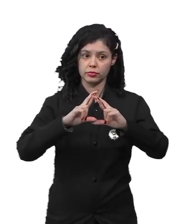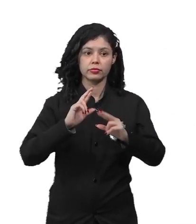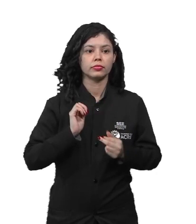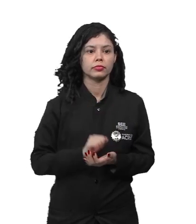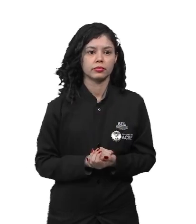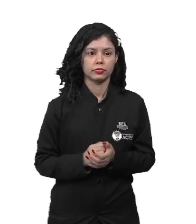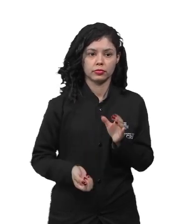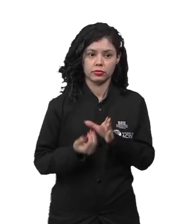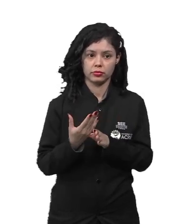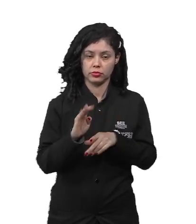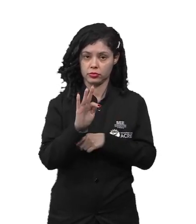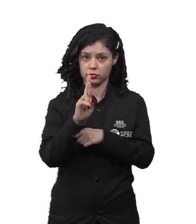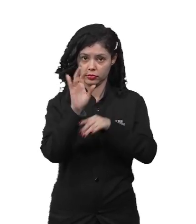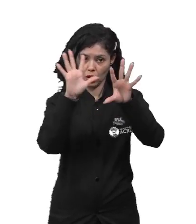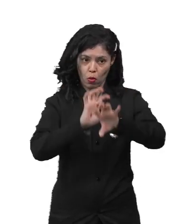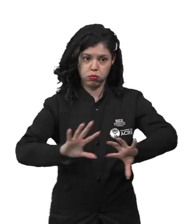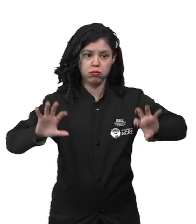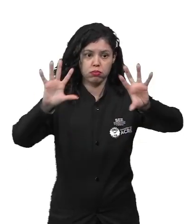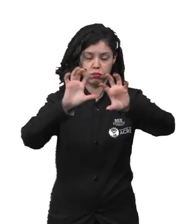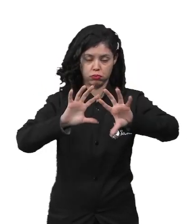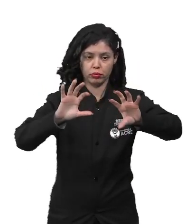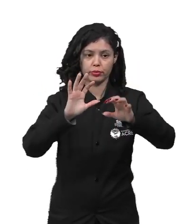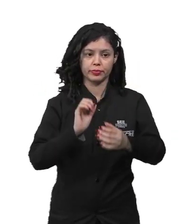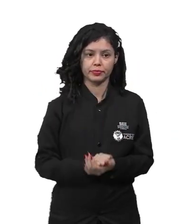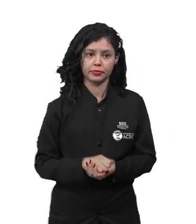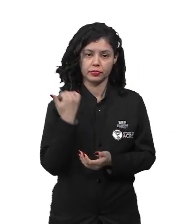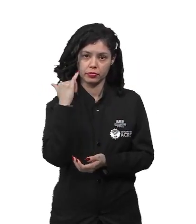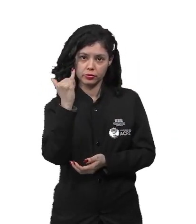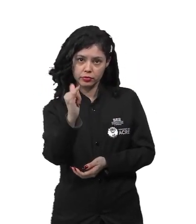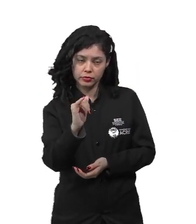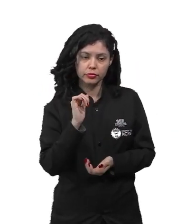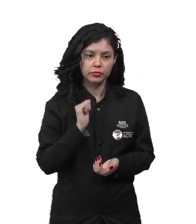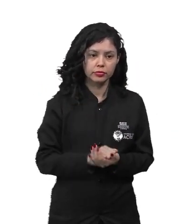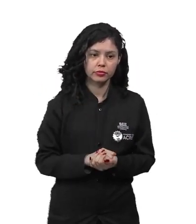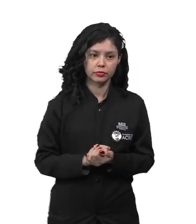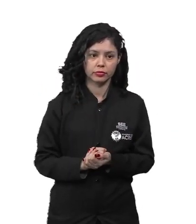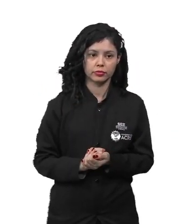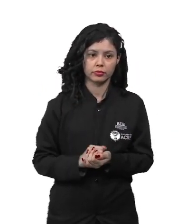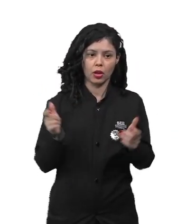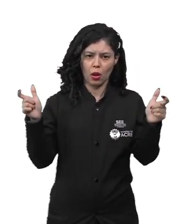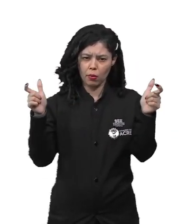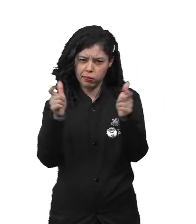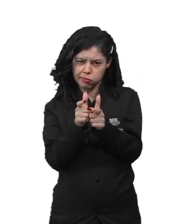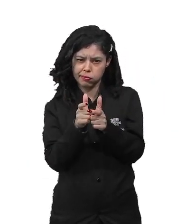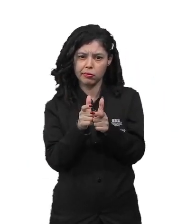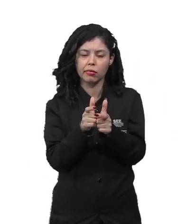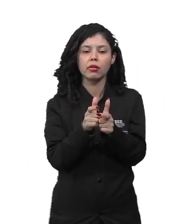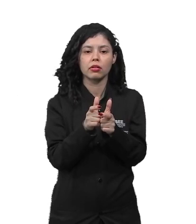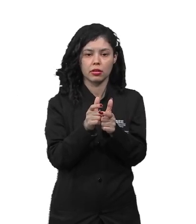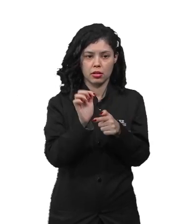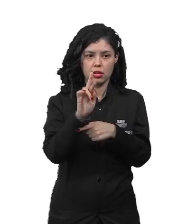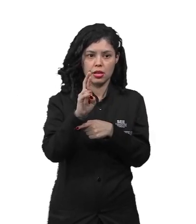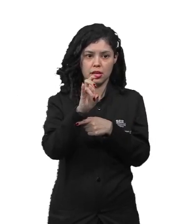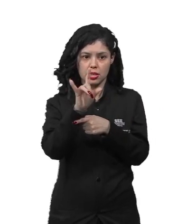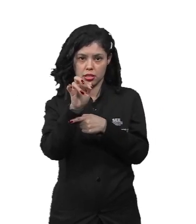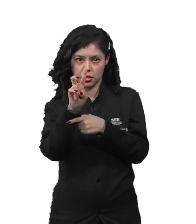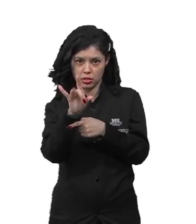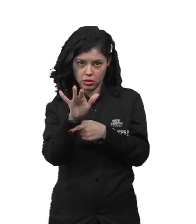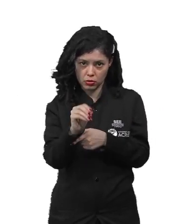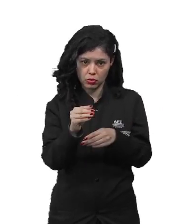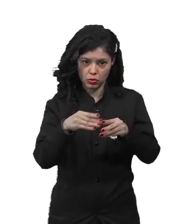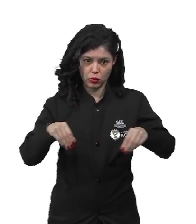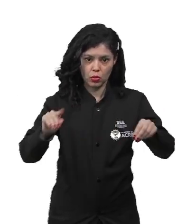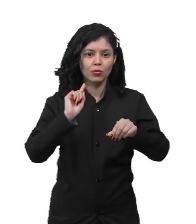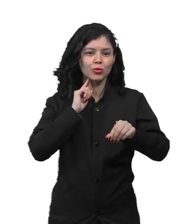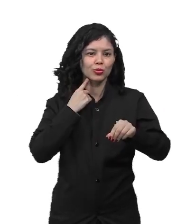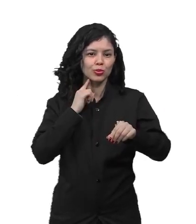sustentabilidade, produção de biogás, que é uma energia renovável, redução de resíduos, aqueles resíduos que poluem o solo e a